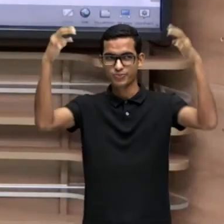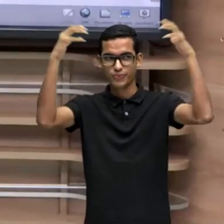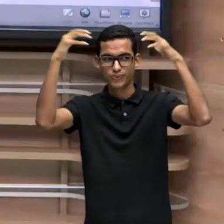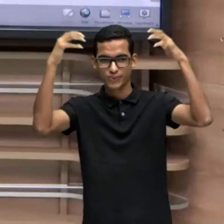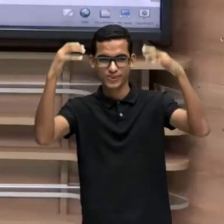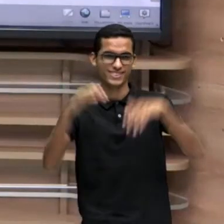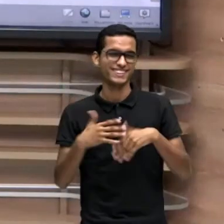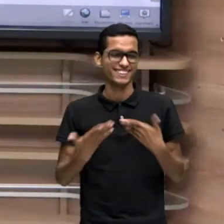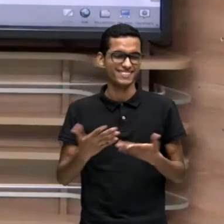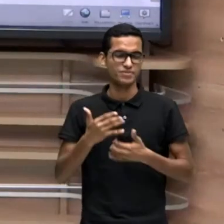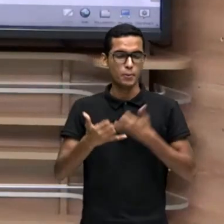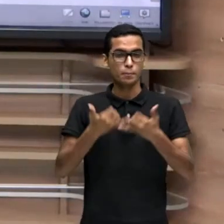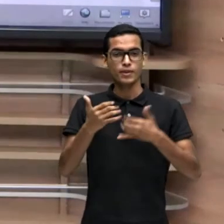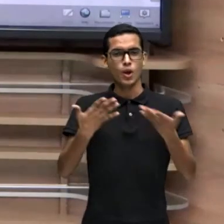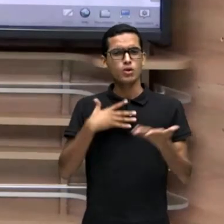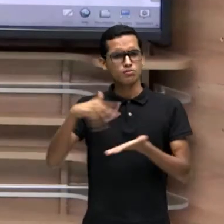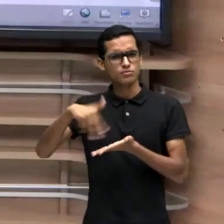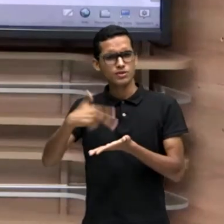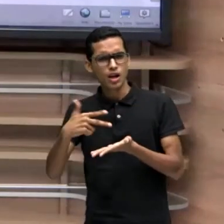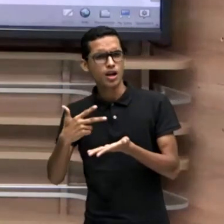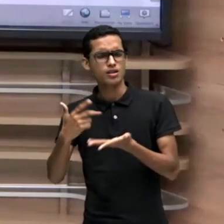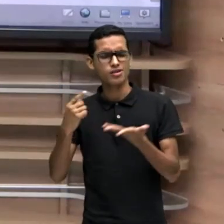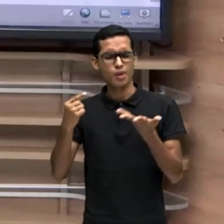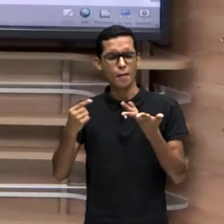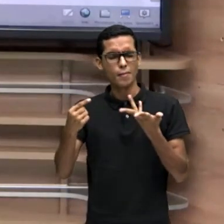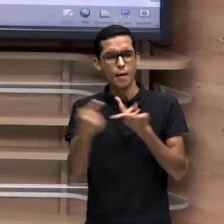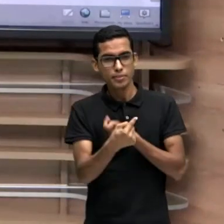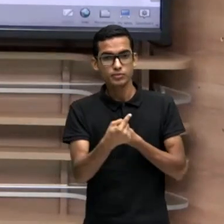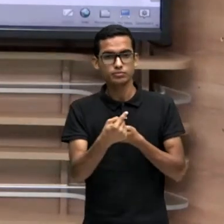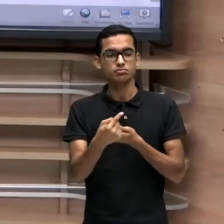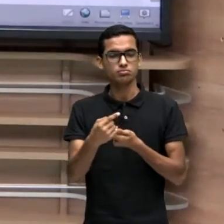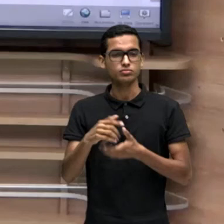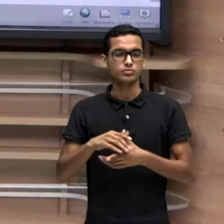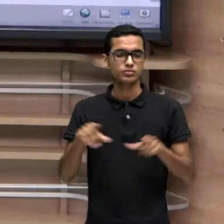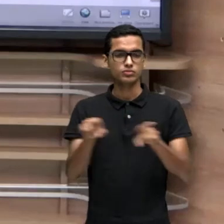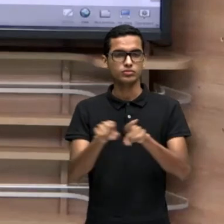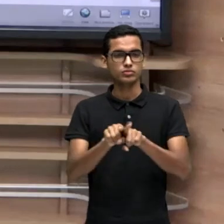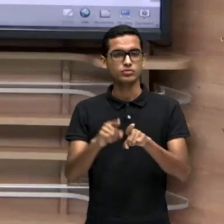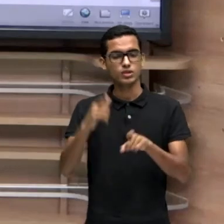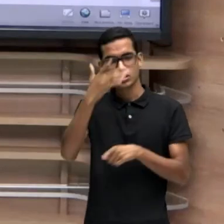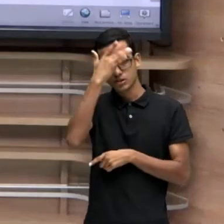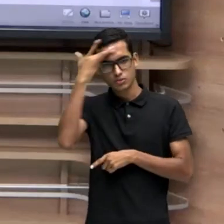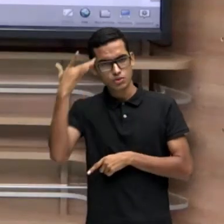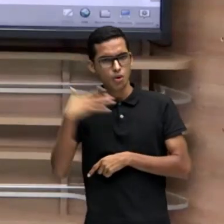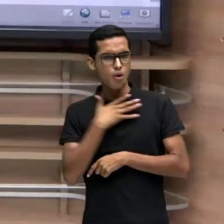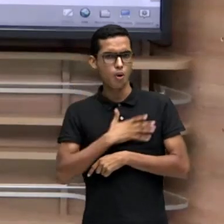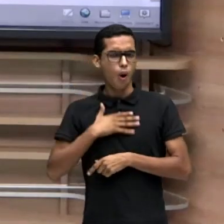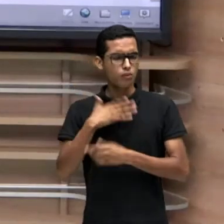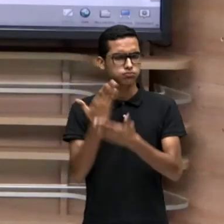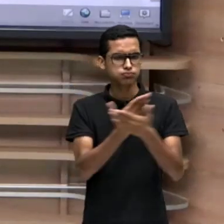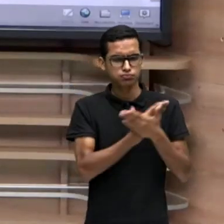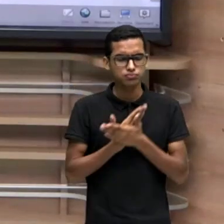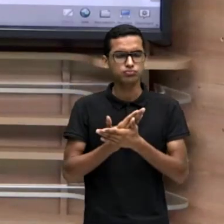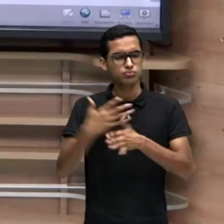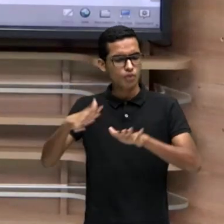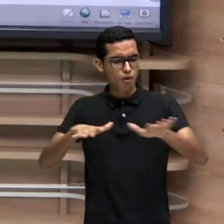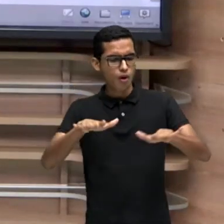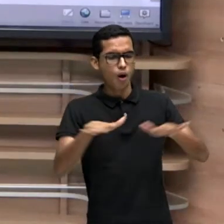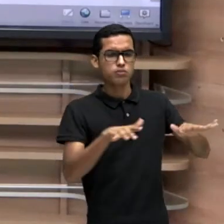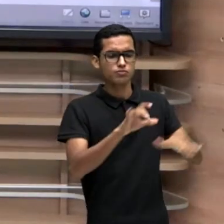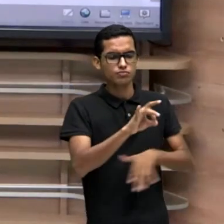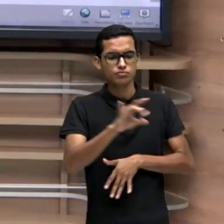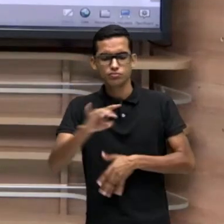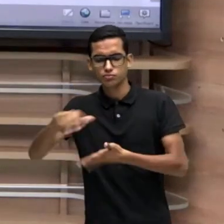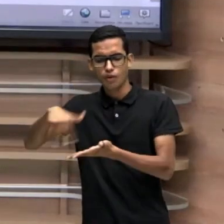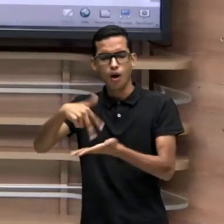balé clássico, dança contemporânea, jazz, enfim, várias outras que as pessoas se propõem a estudar esses movimentos. A